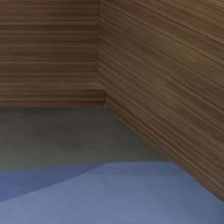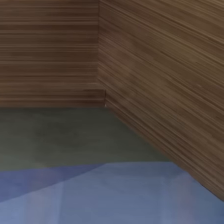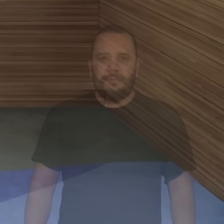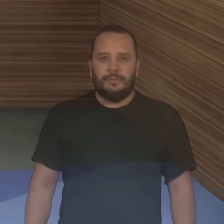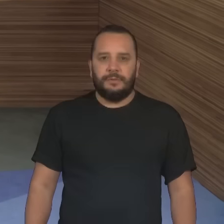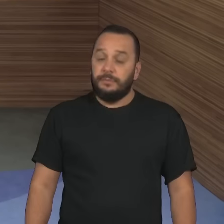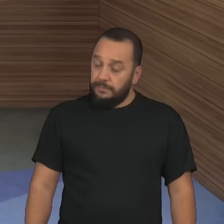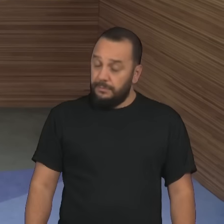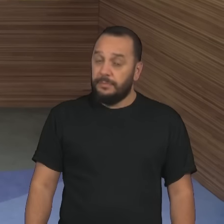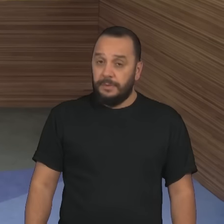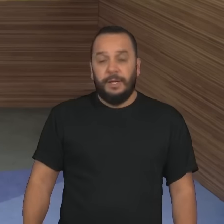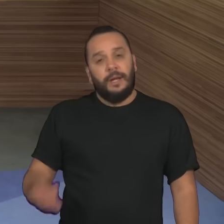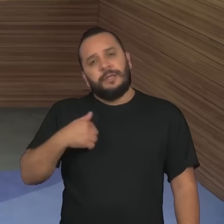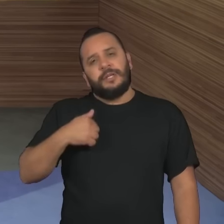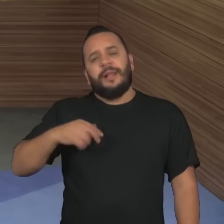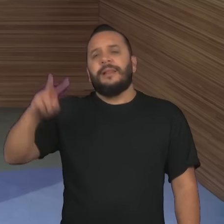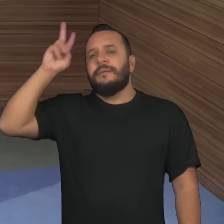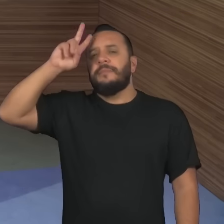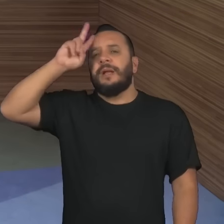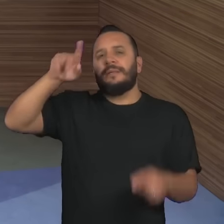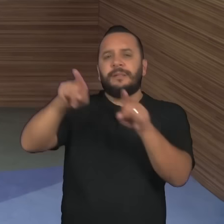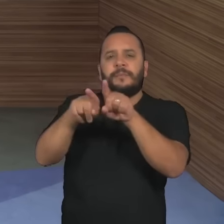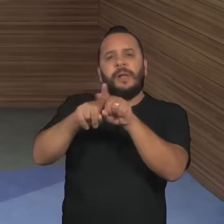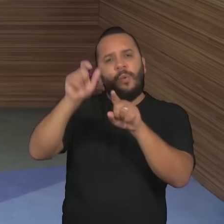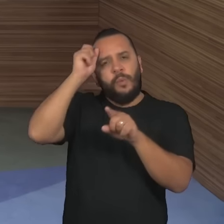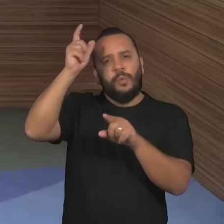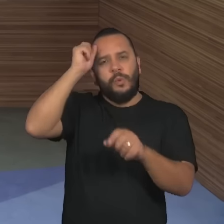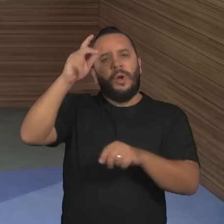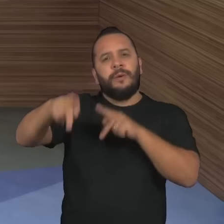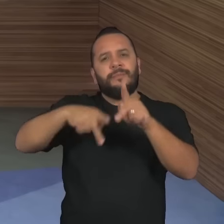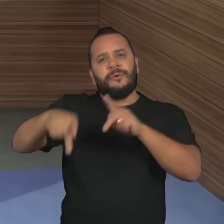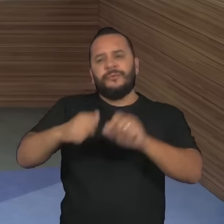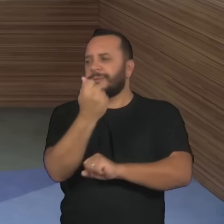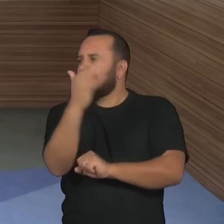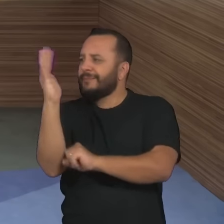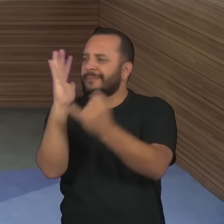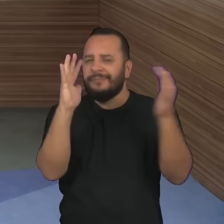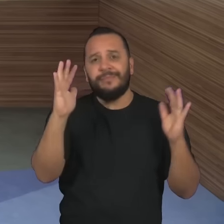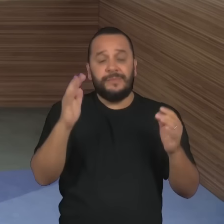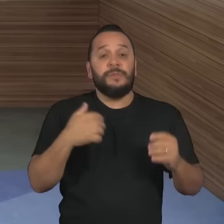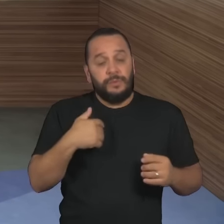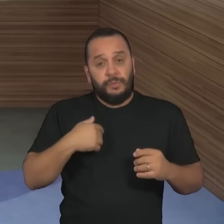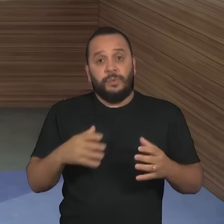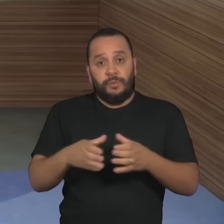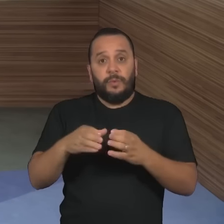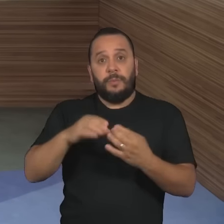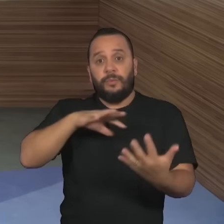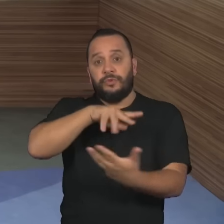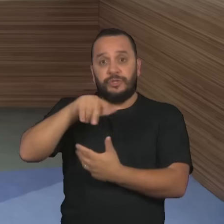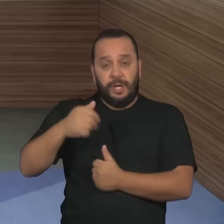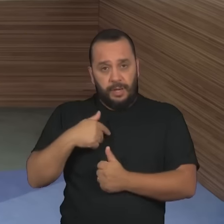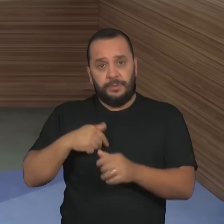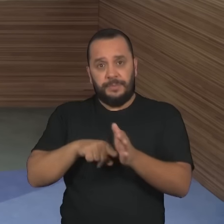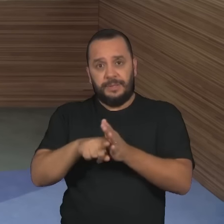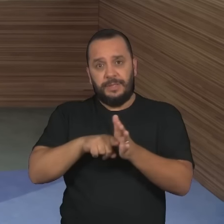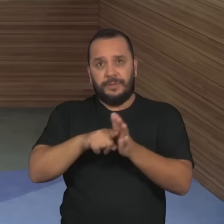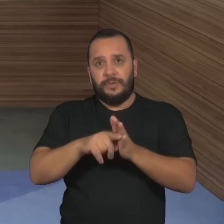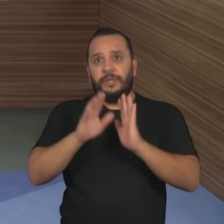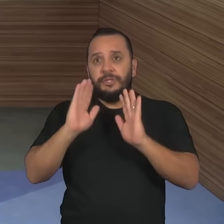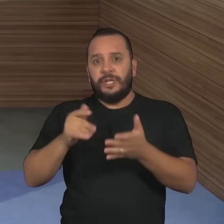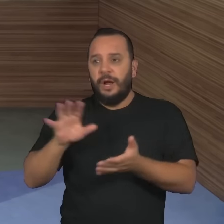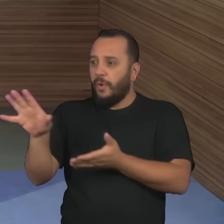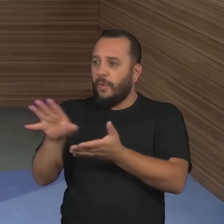A memória e a cultura do povo da floresta. Um grupo internacional de pesquisadores construiu uma réplica da gruta